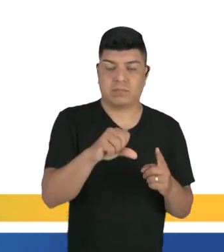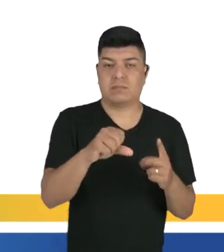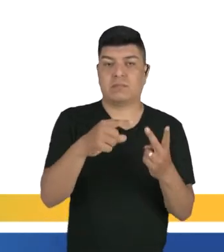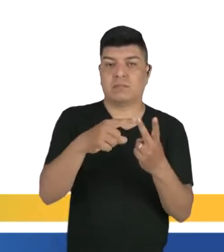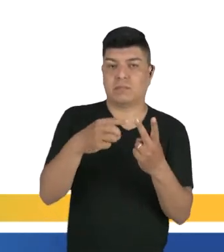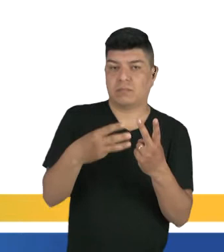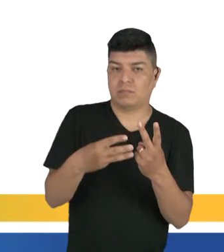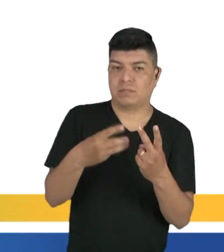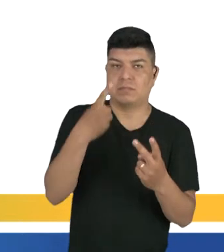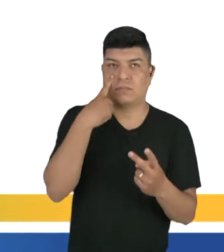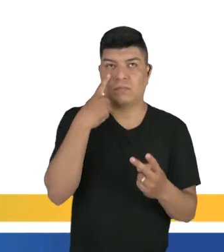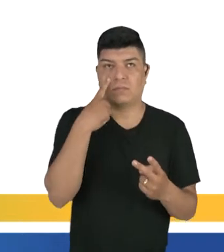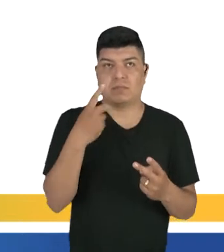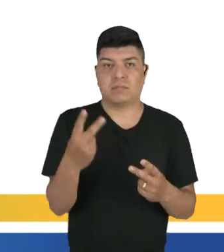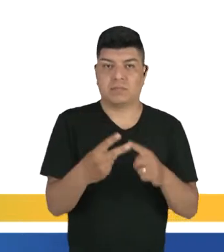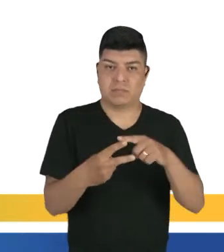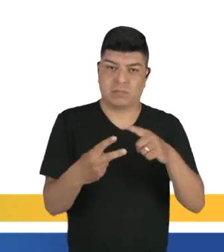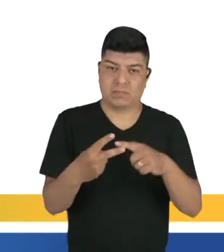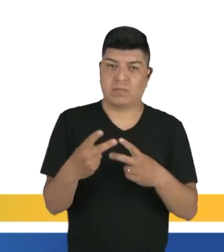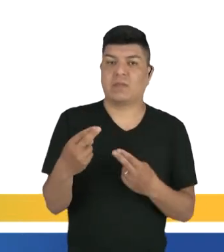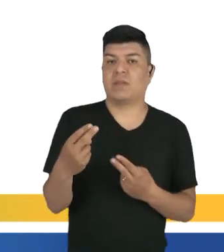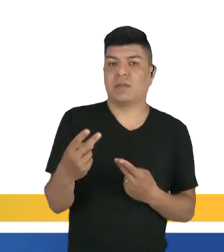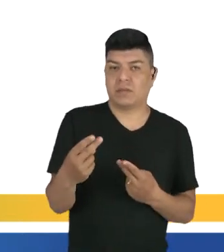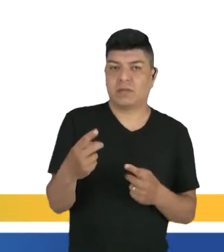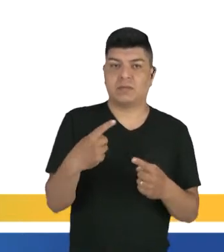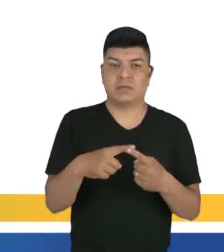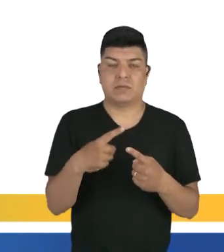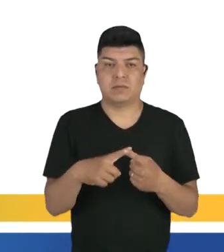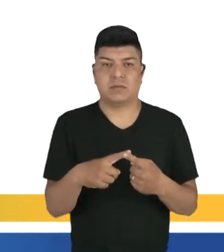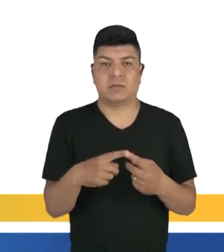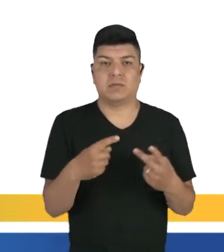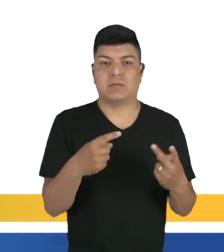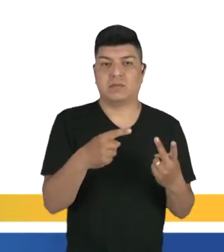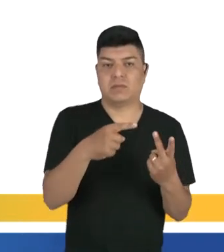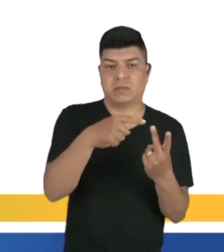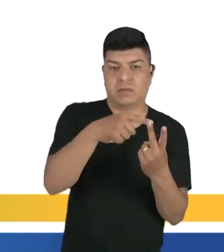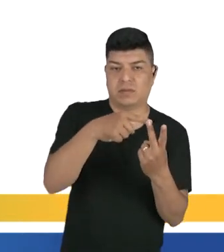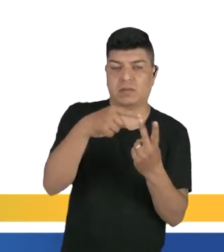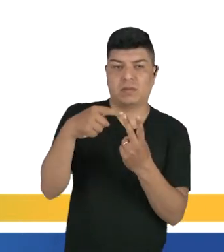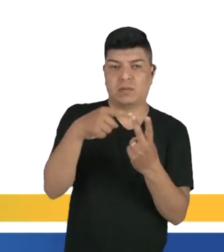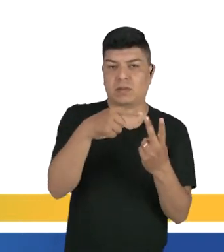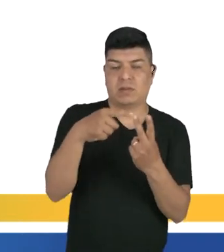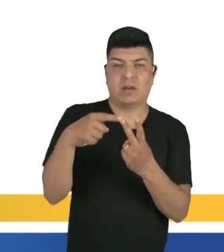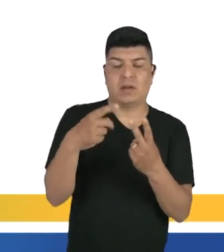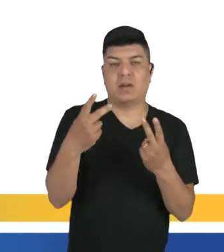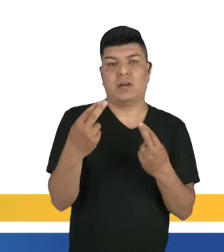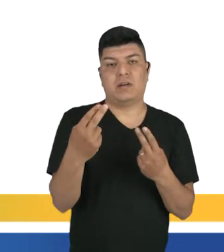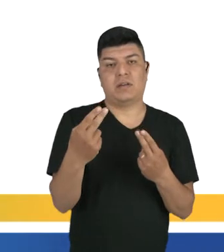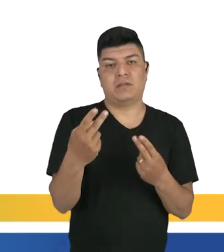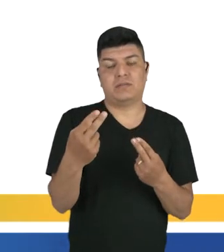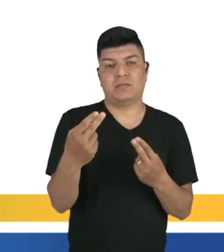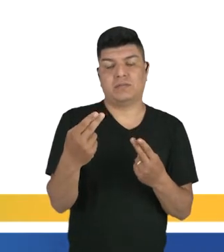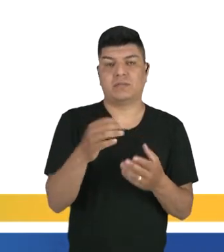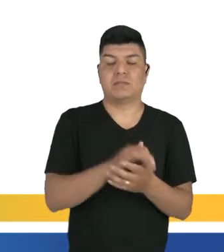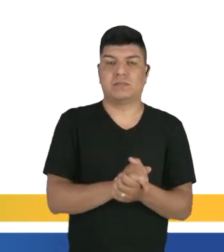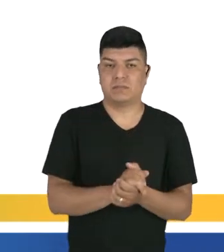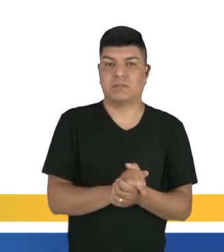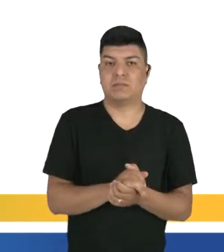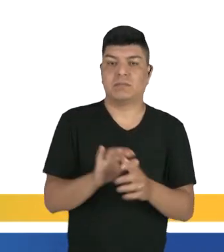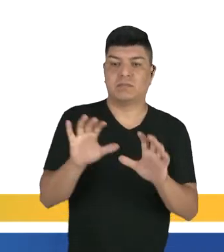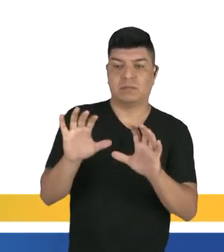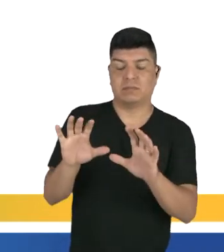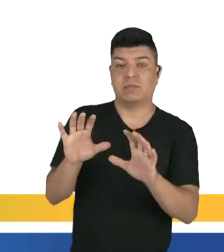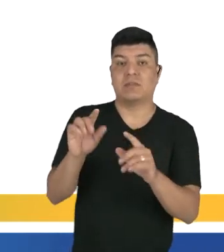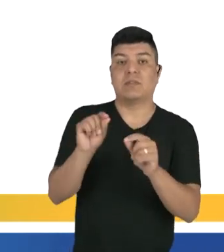3, observe que esses dois radicais são semelhantes, porque eles possuem a mesma parte da raiz, mesmo índice e mesmo radicando. Então,